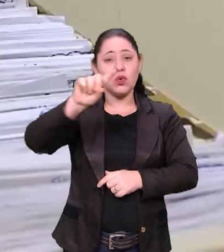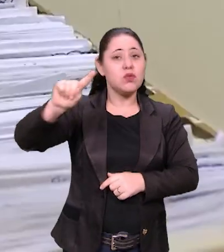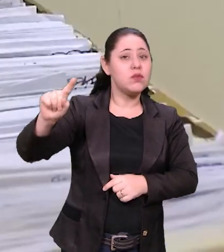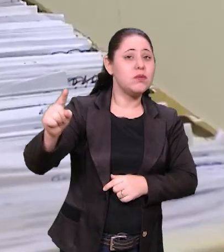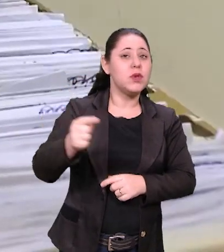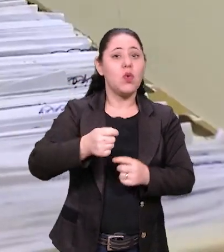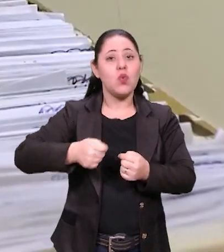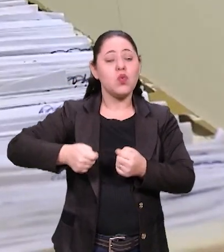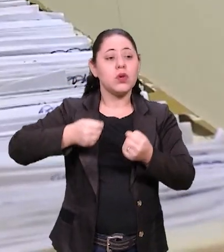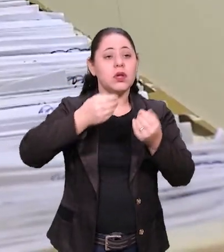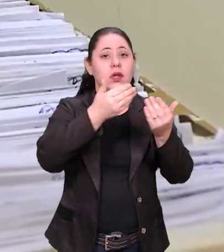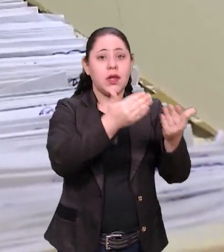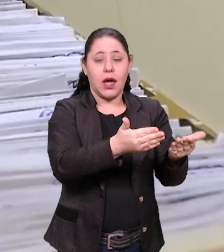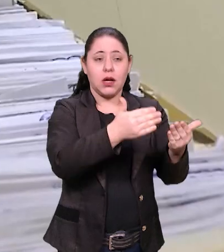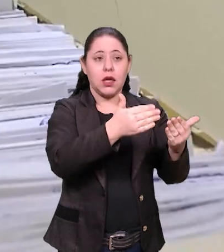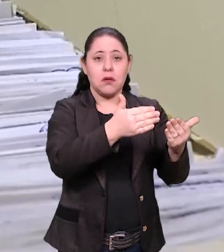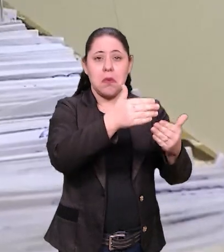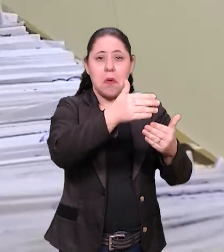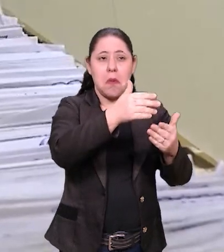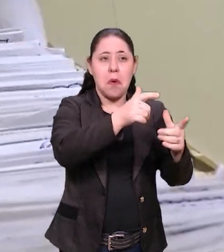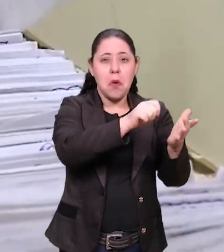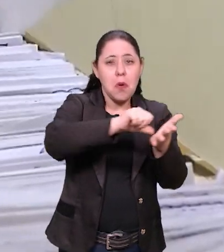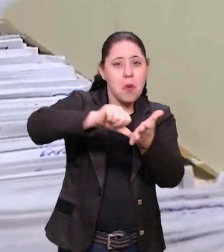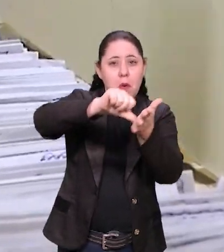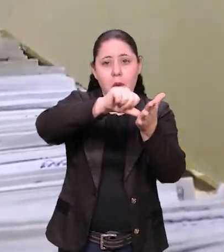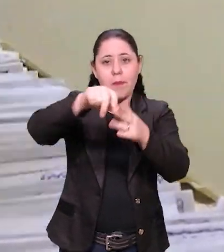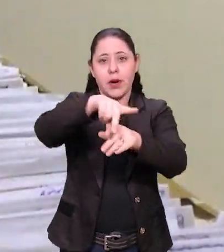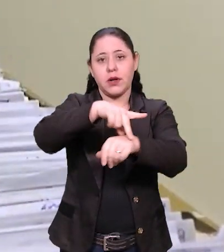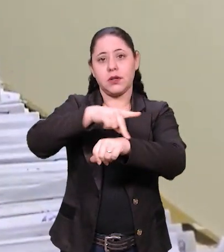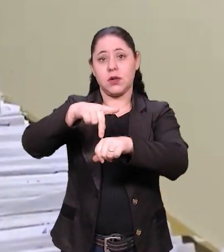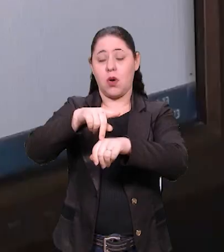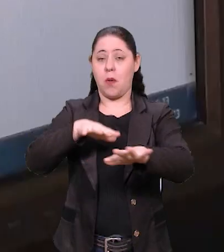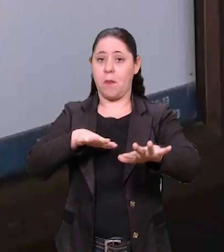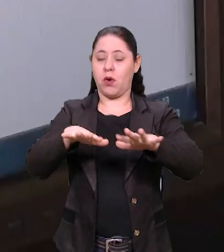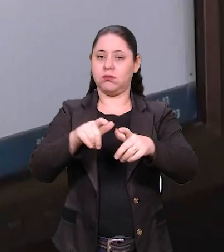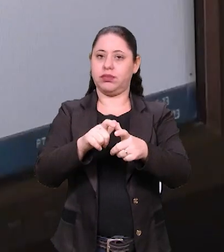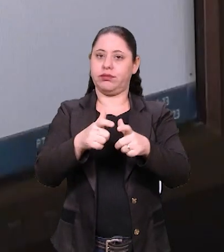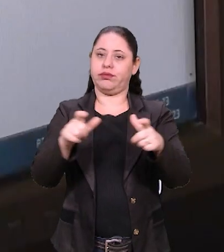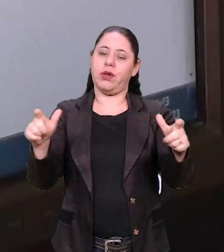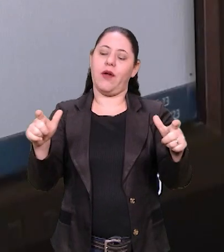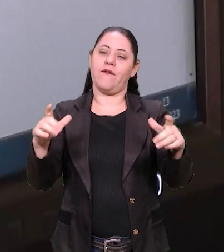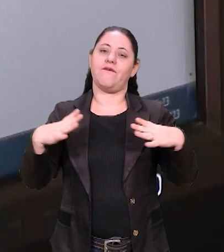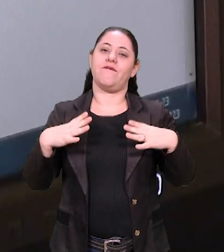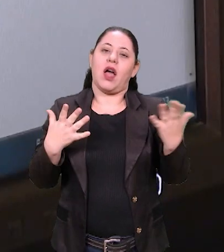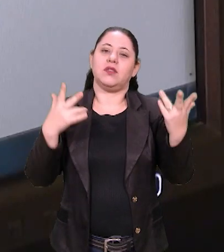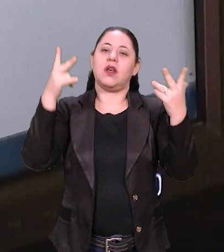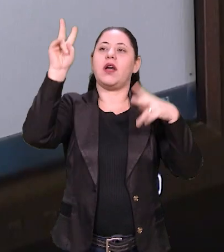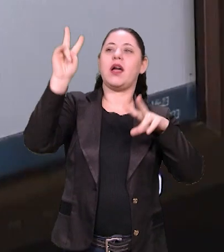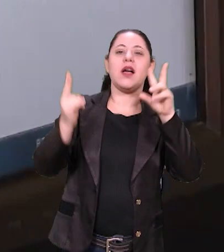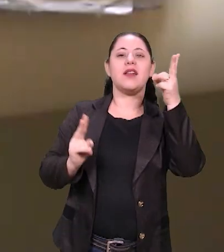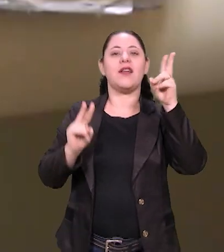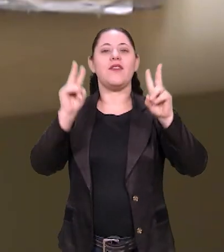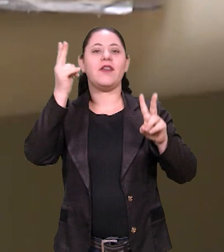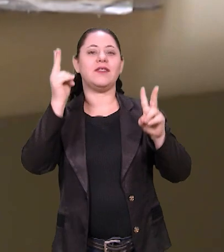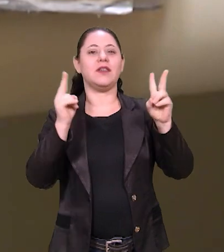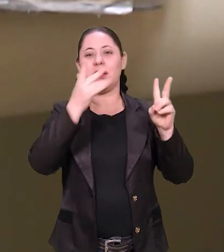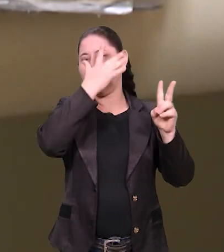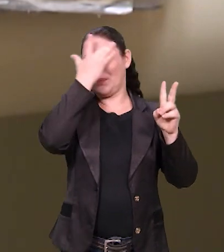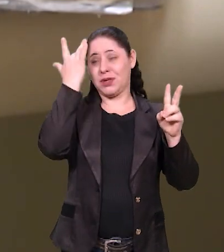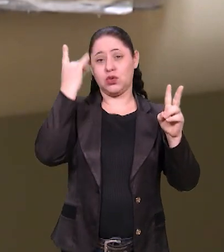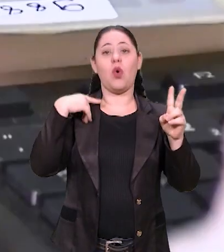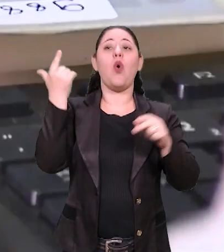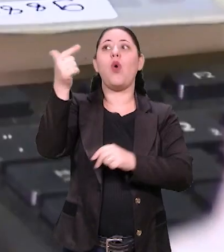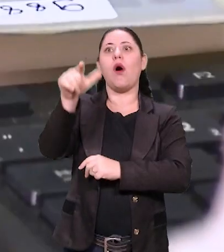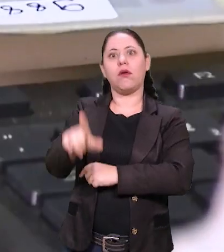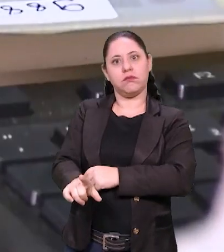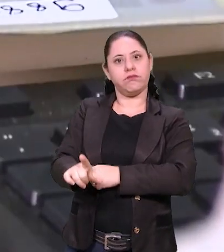mil foram entregues em agências de todo o país. Movimento que aumenta em época de festas como o Carnaval. E tem gente